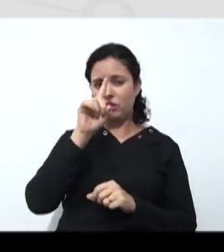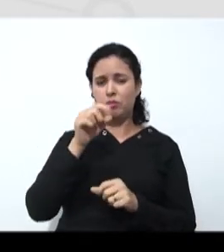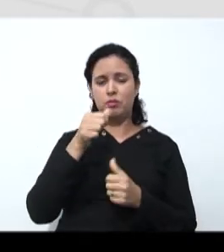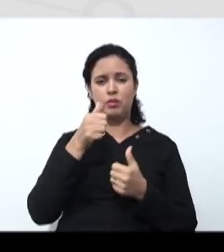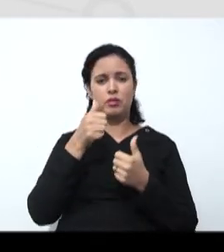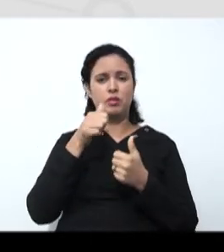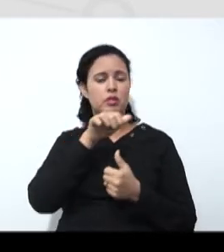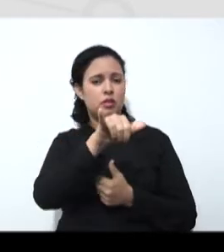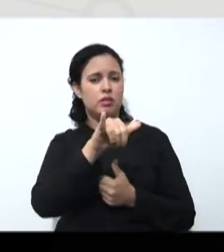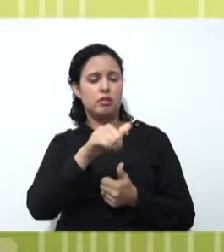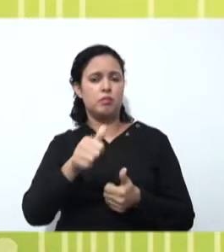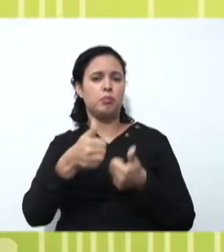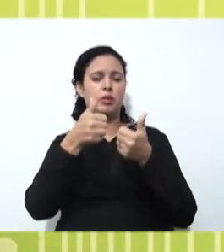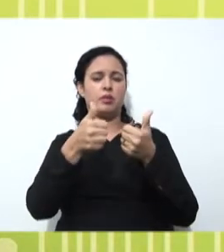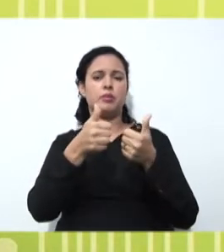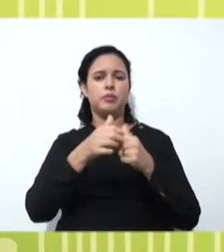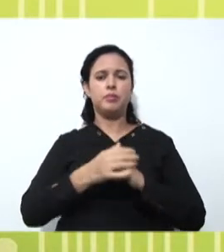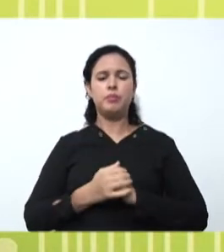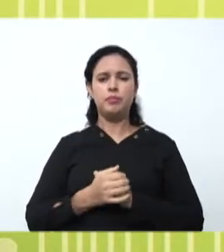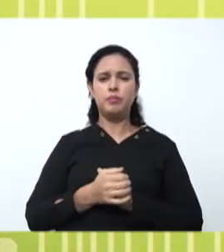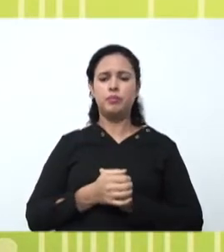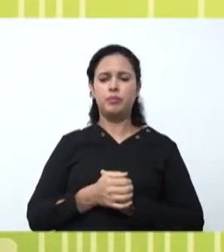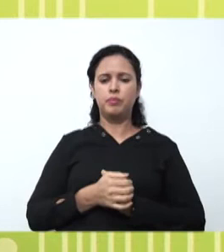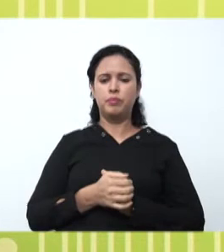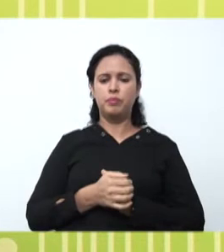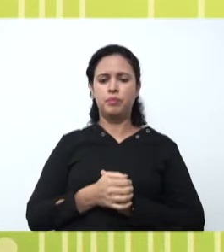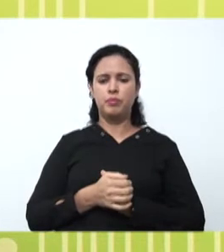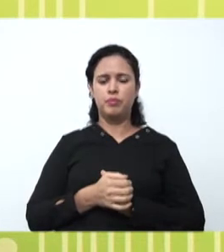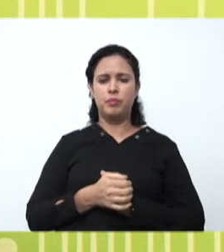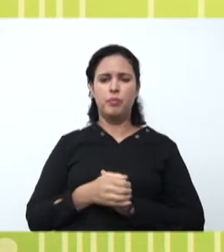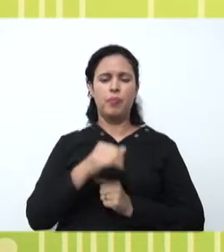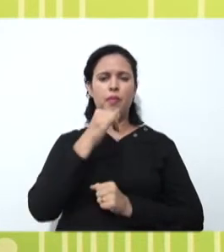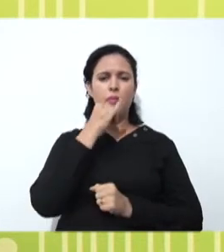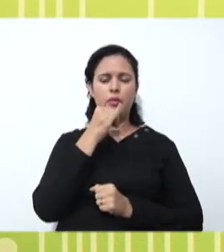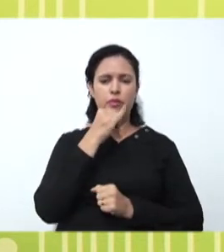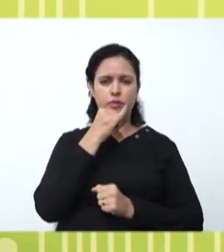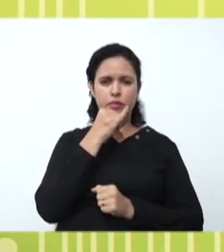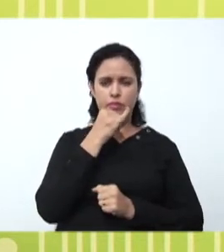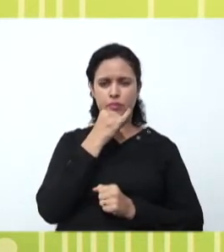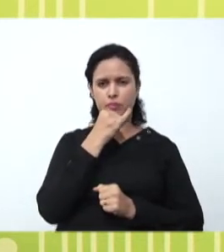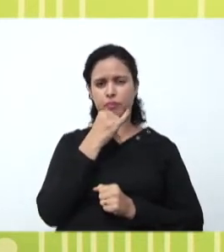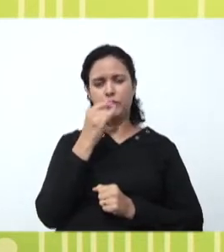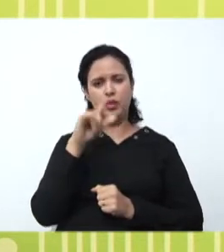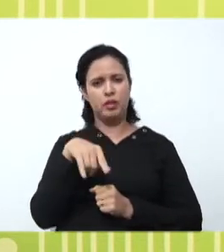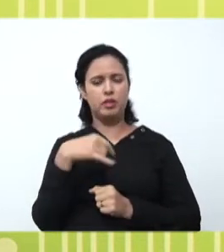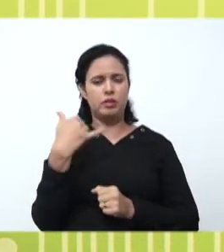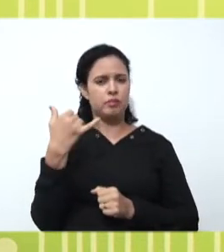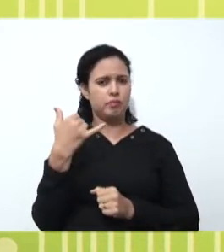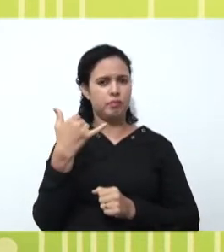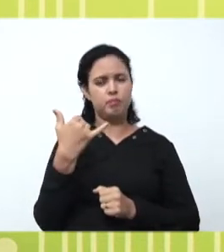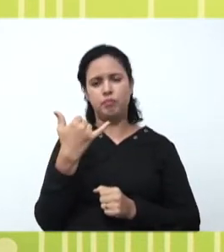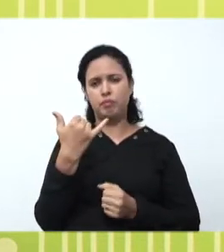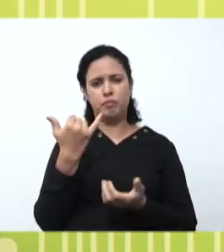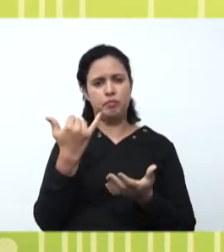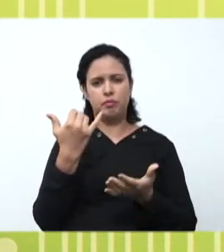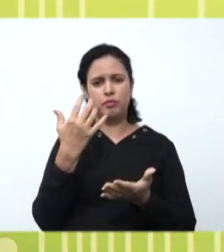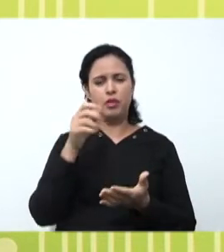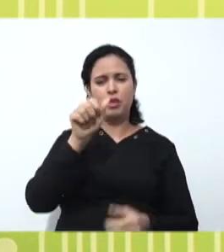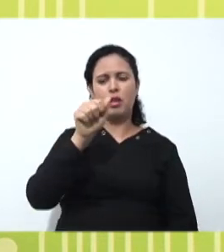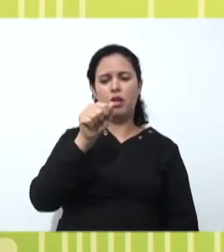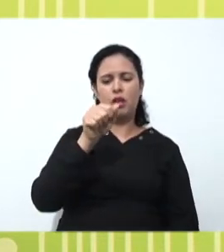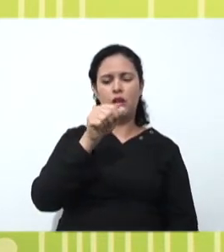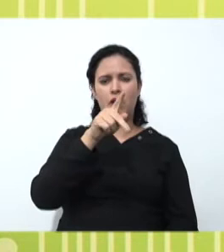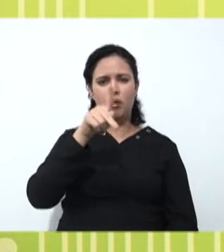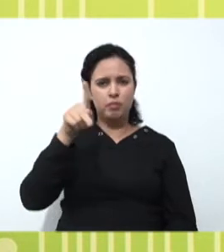startup que a gente fala, vocês podem idealizar aqueles aplicativos de transporte, né? Eles foram criados por meio